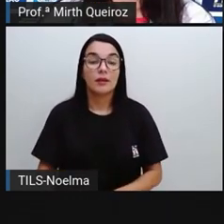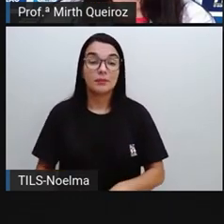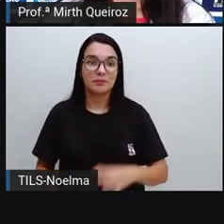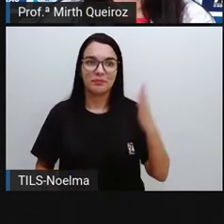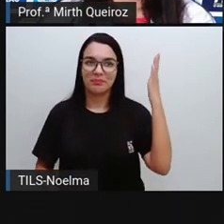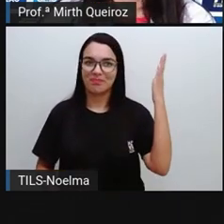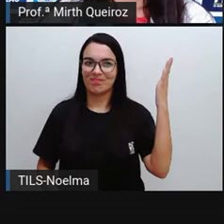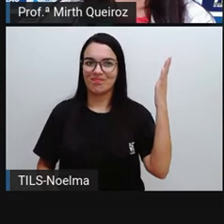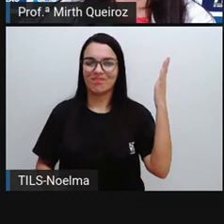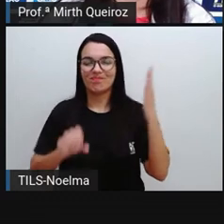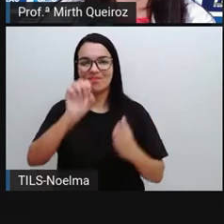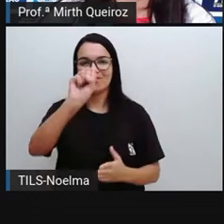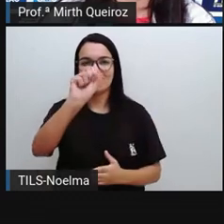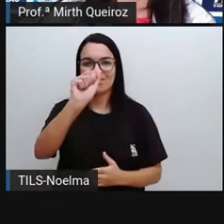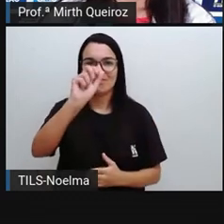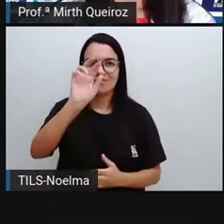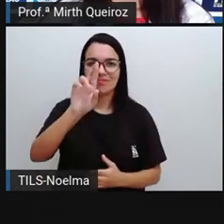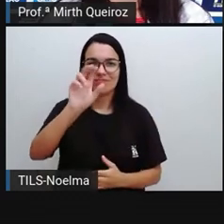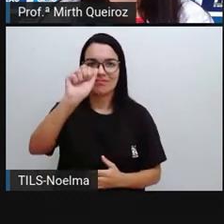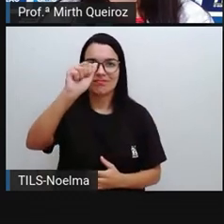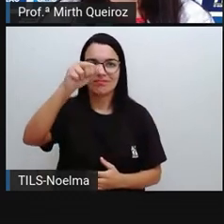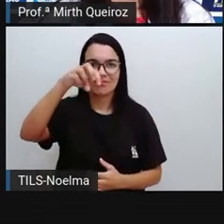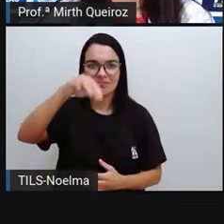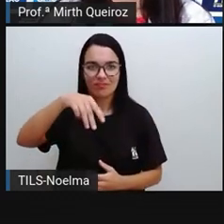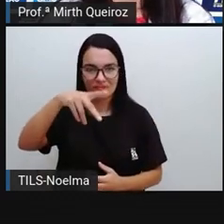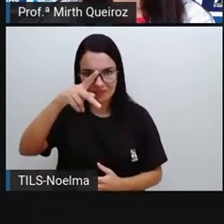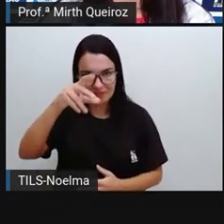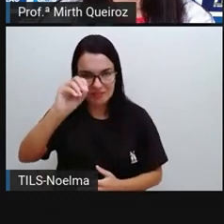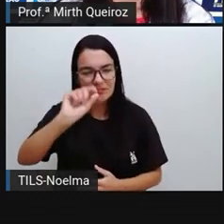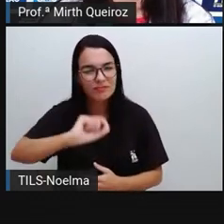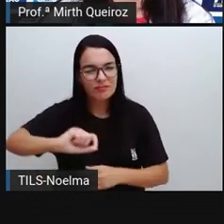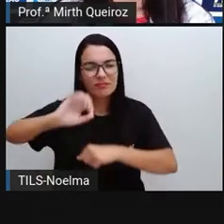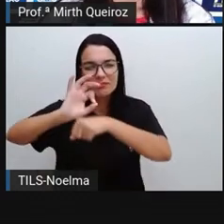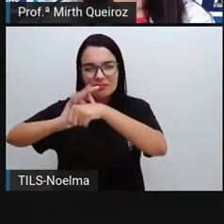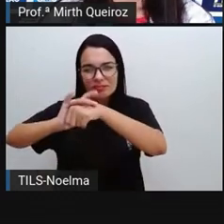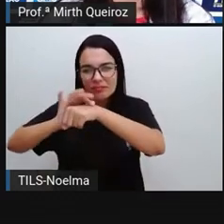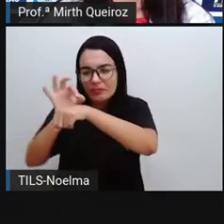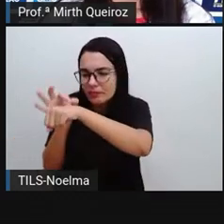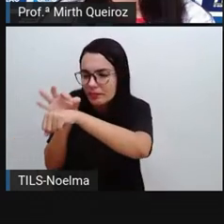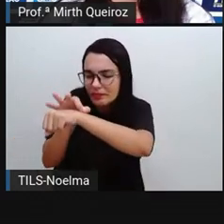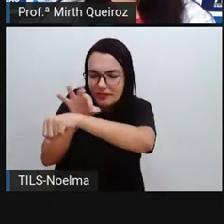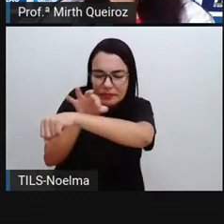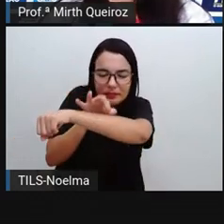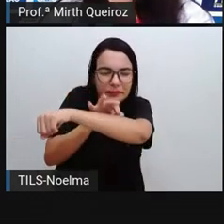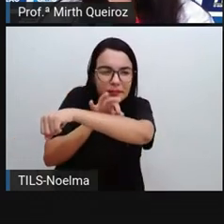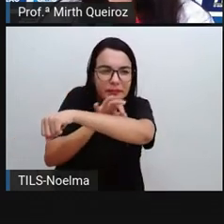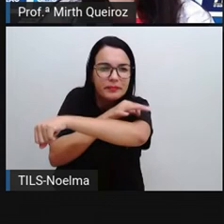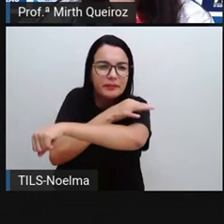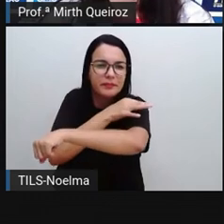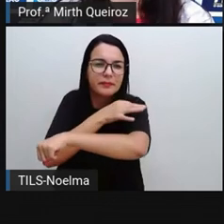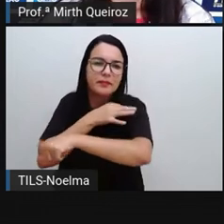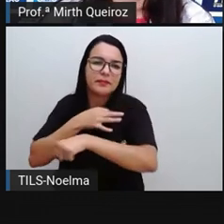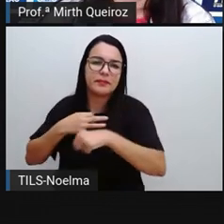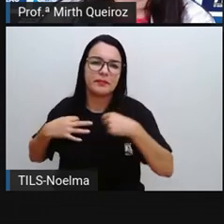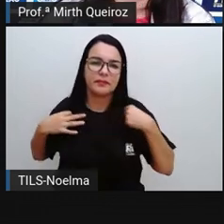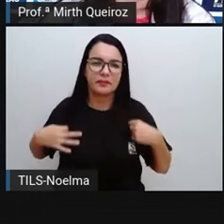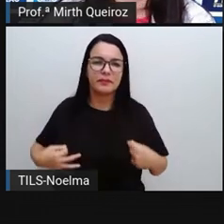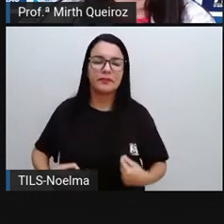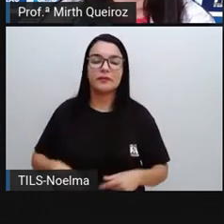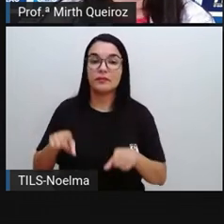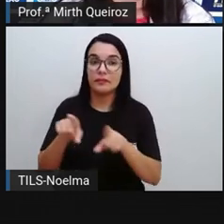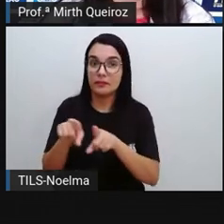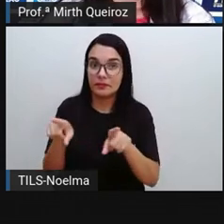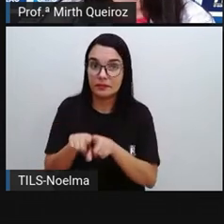Sarampo. Sarampo, o que é sarampo? Sarampo também é uma doença infecciosa viral, né, aguda e viral,